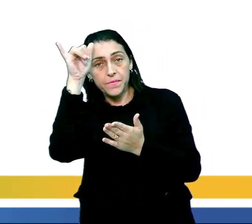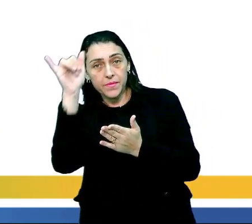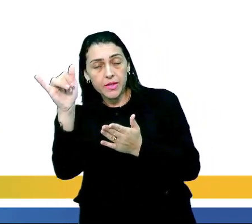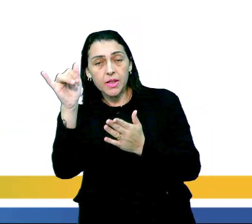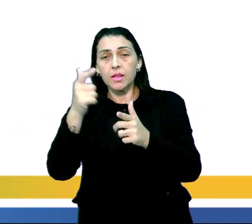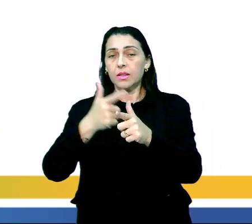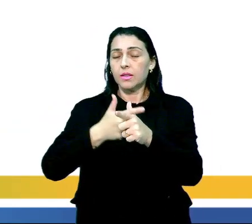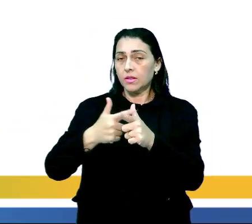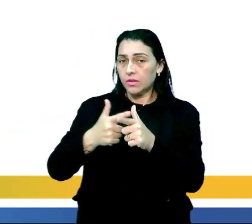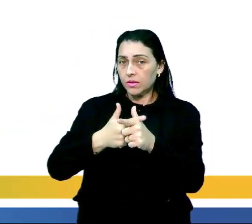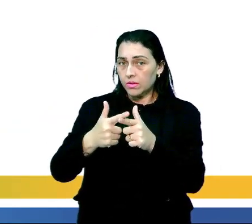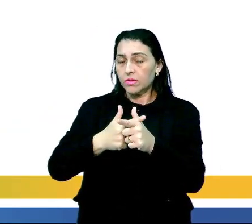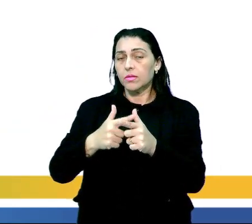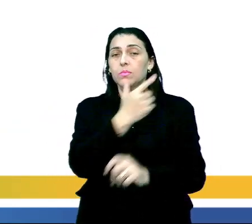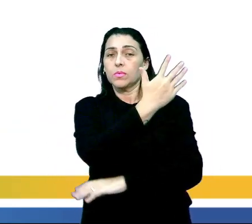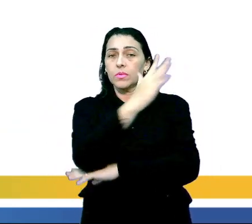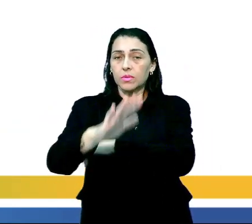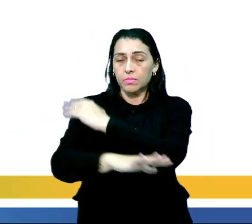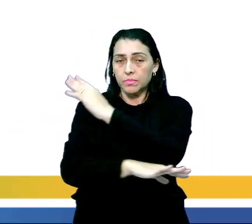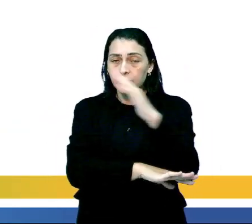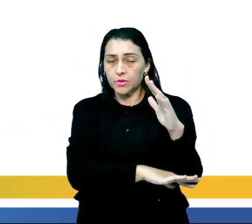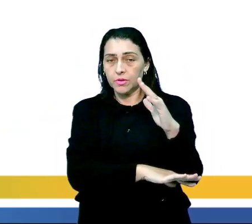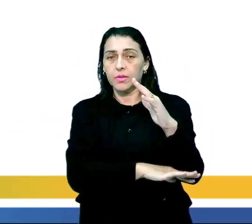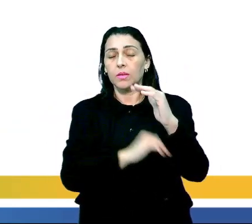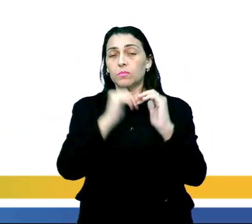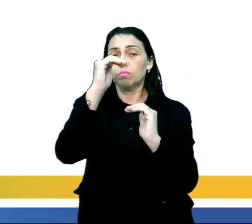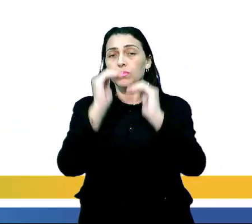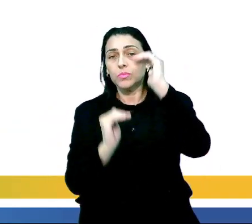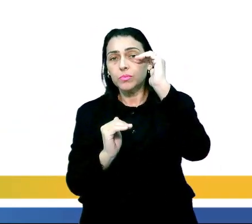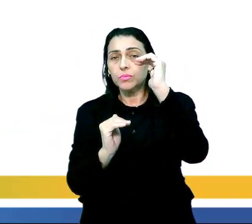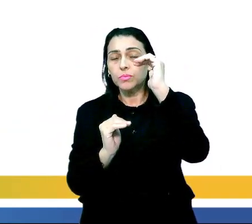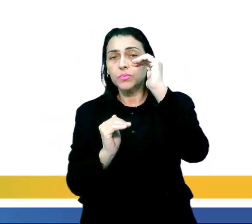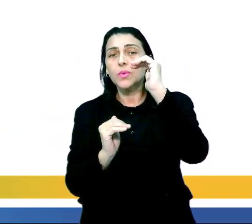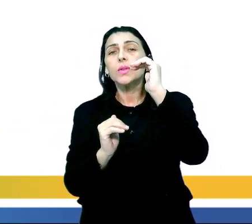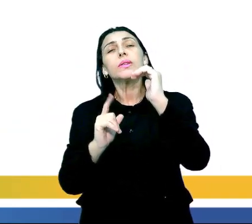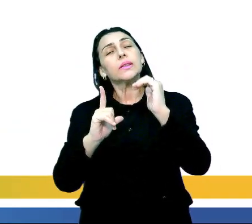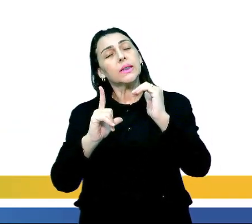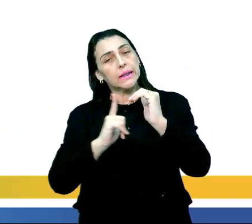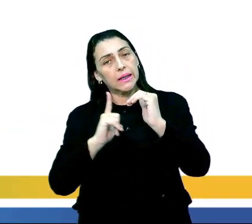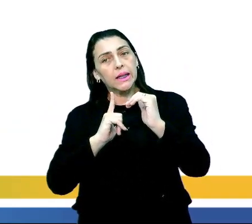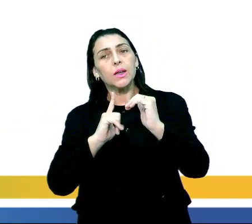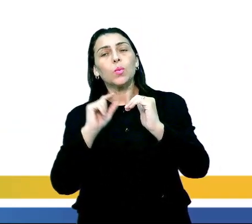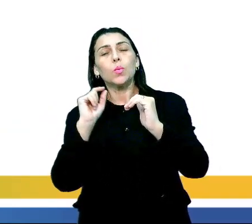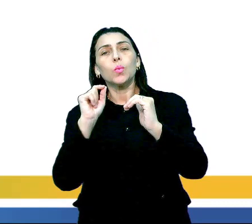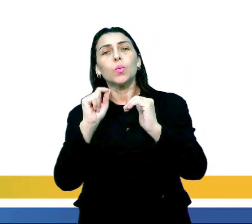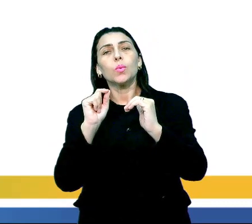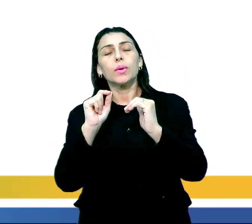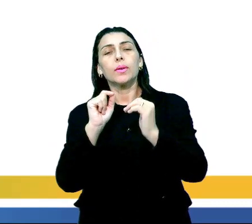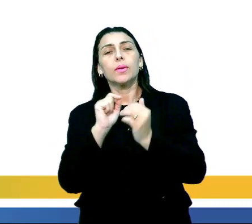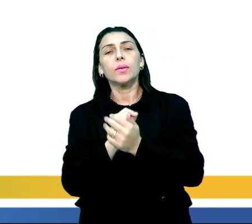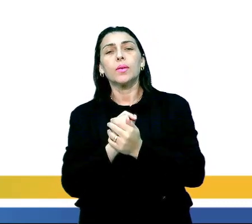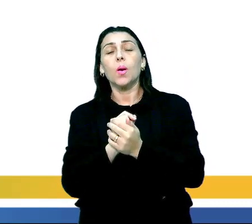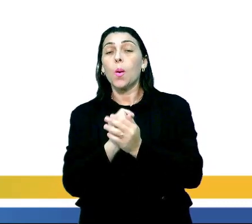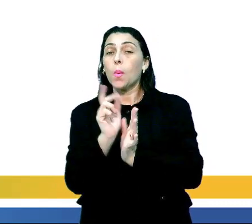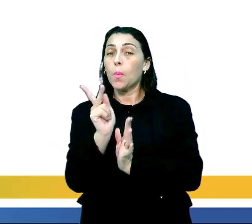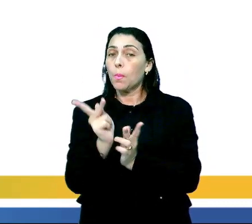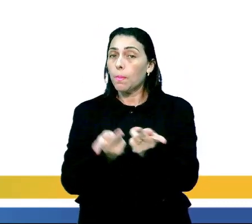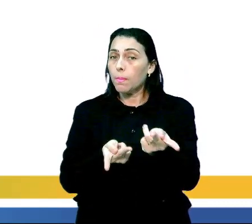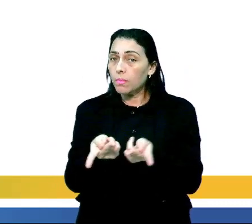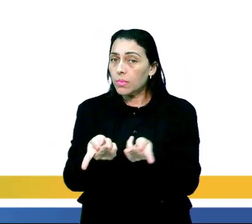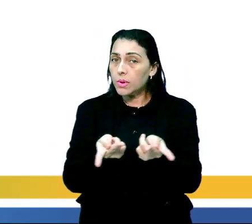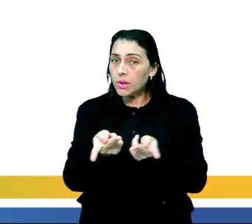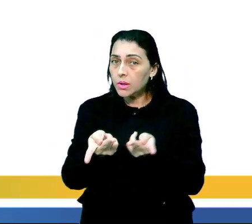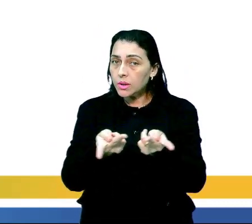esses problemas ambientais, todos esses desequilíbrios, a gente tem um plano,